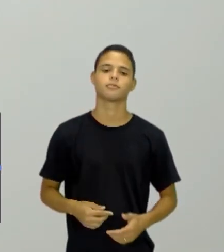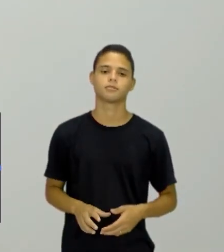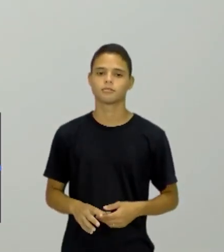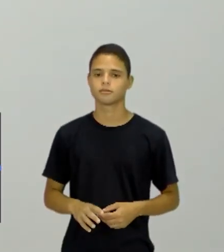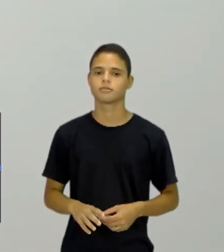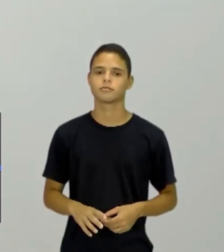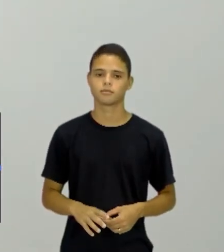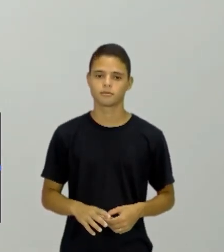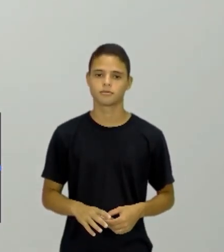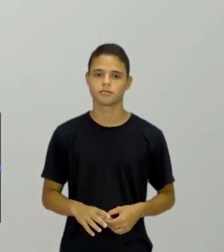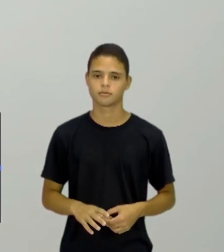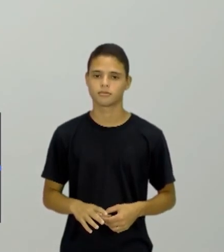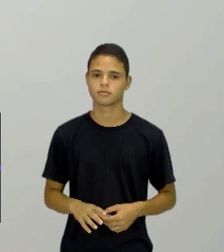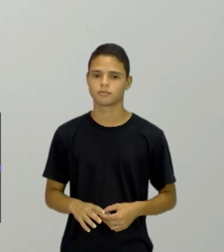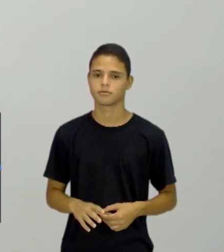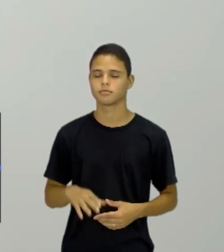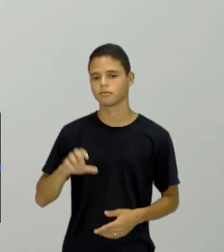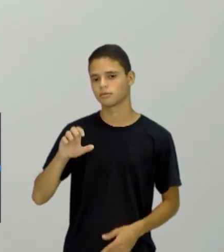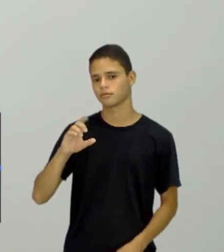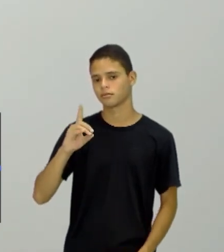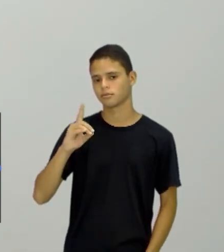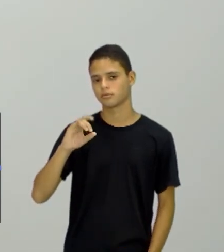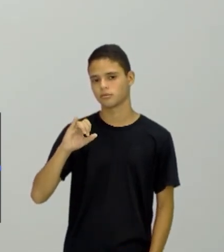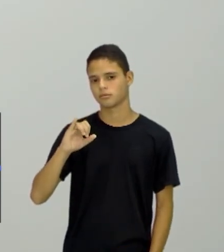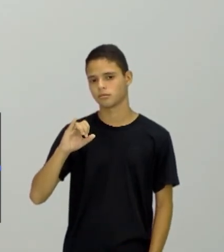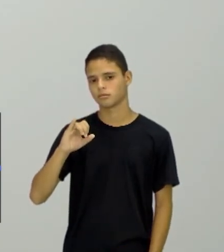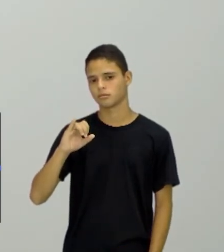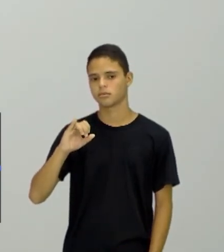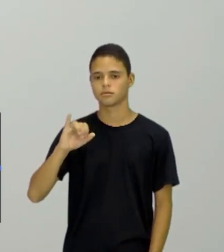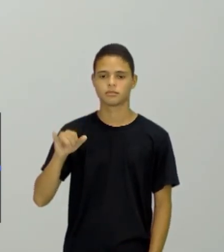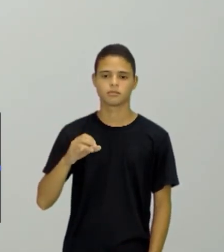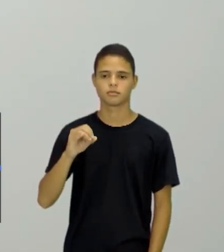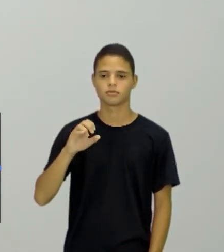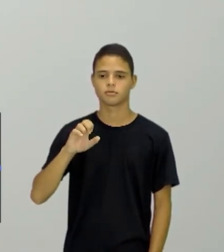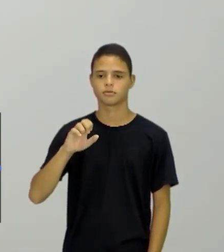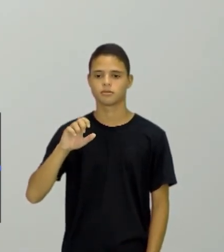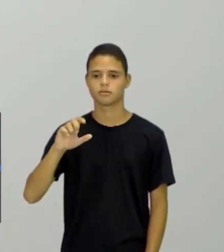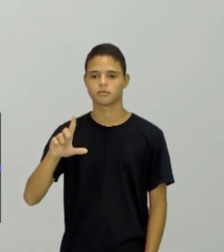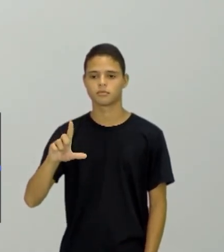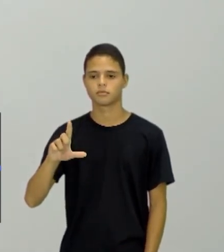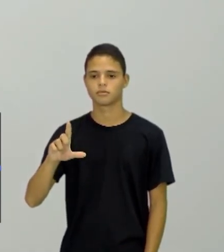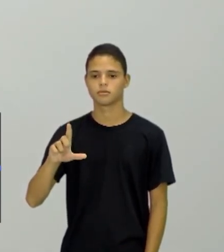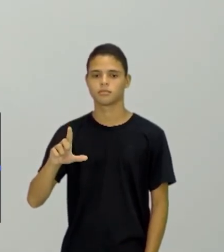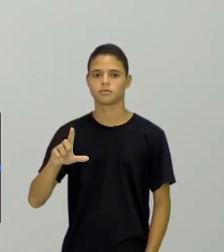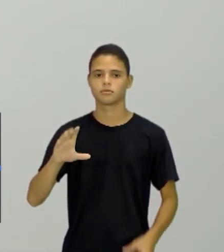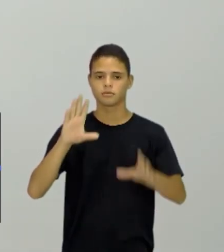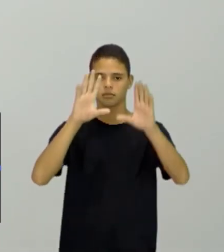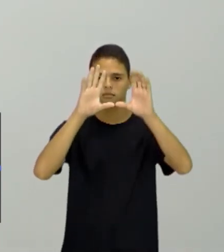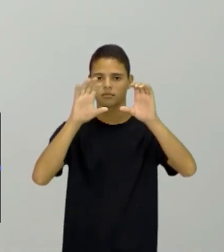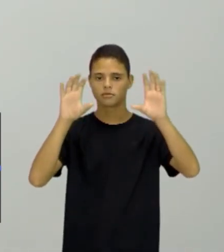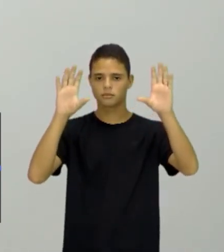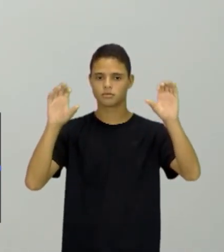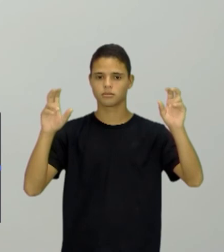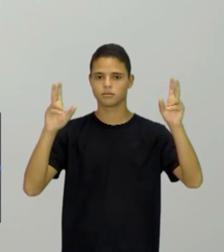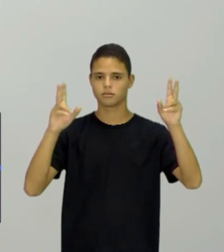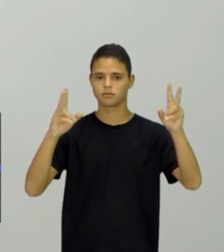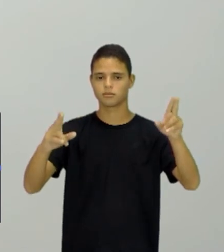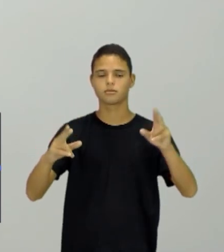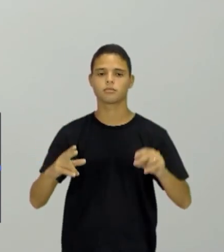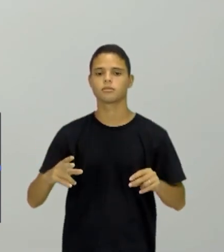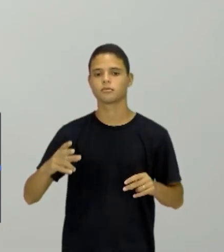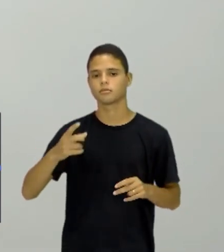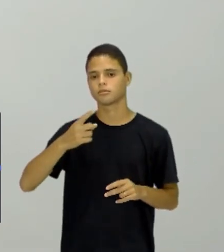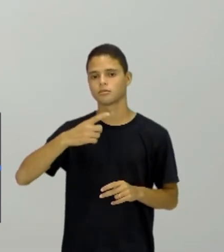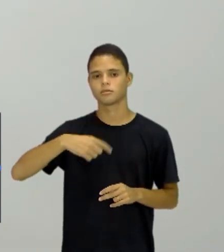Esse argumento aí, escolhido pelo Joel, também é o meu predileto. Se a gente tivesse o mesmo céu em partes diferentes da Terra,